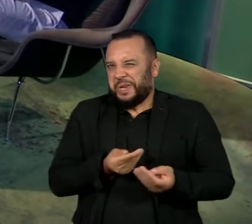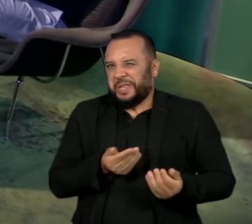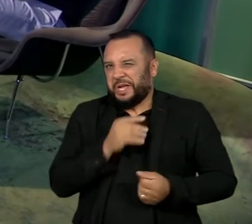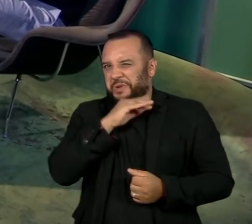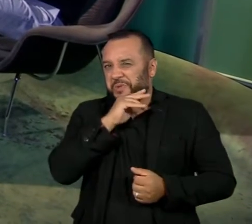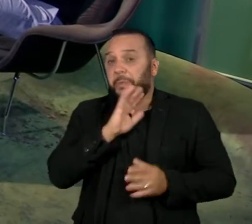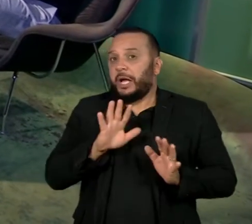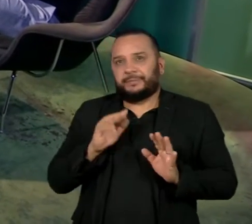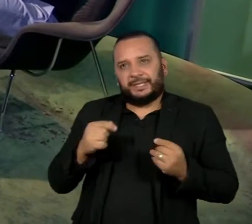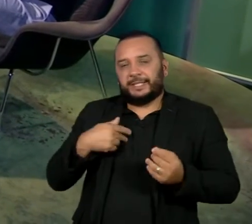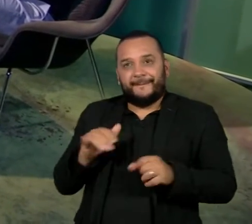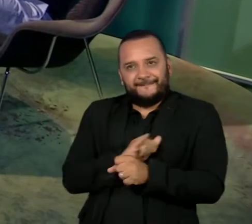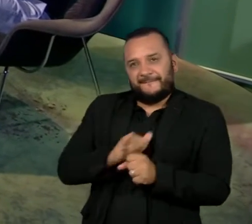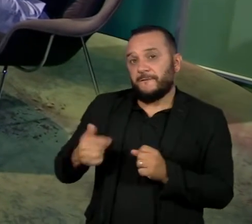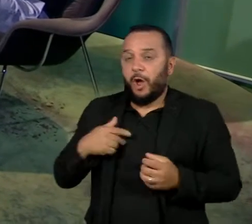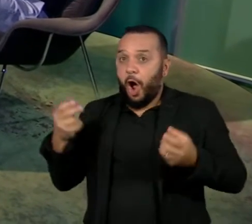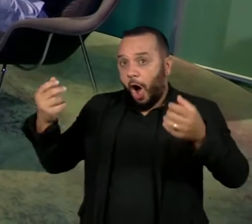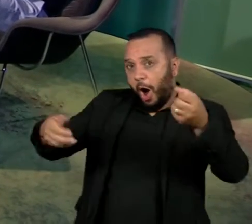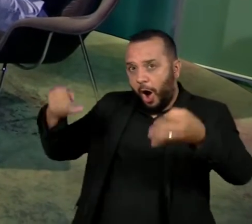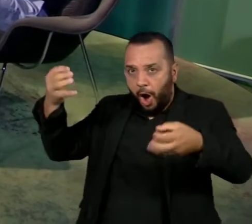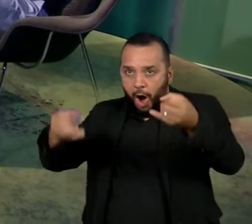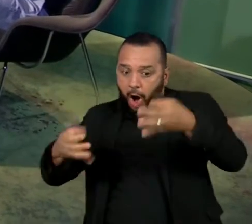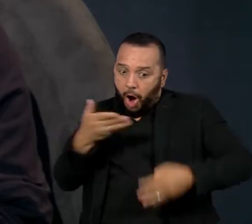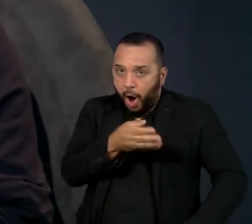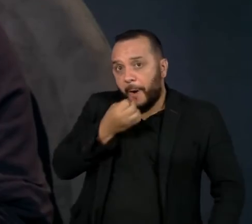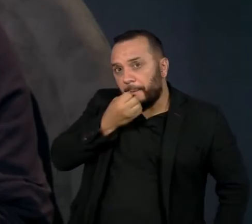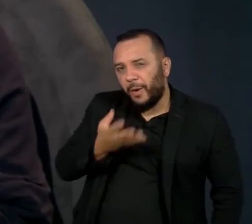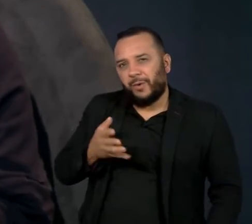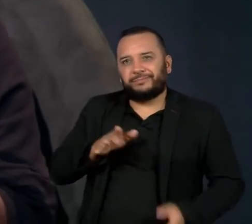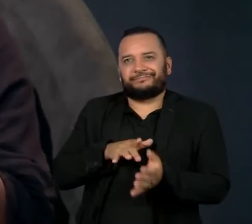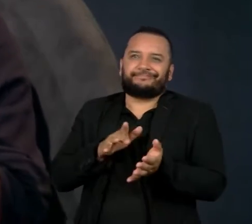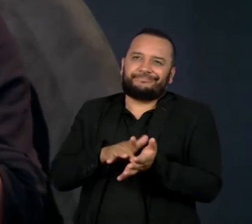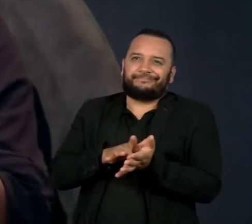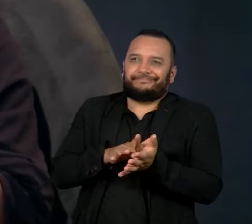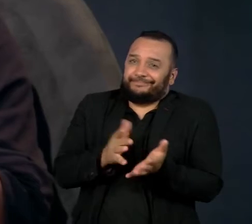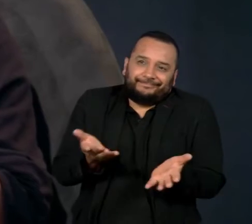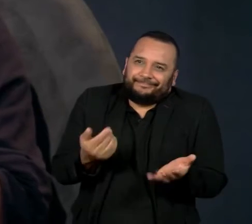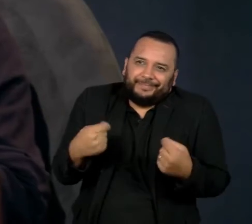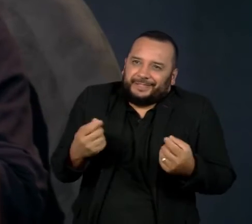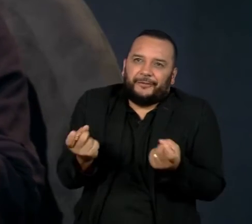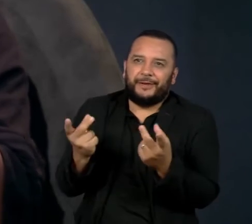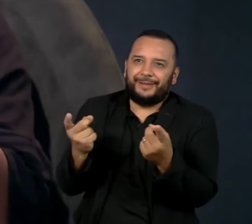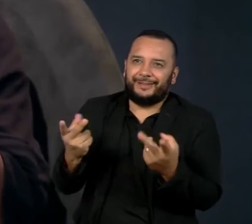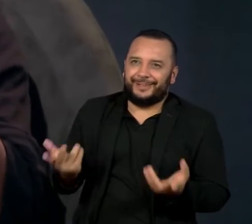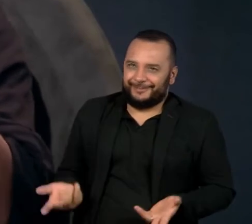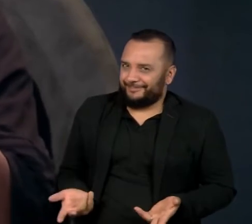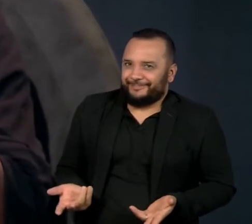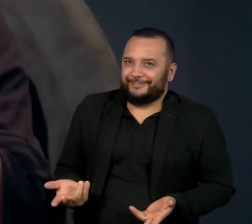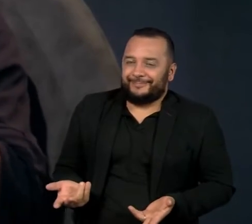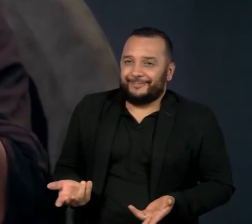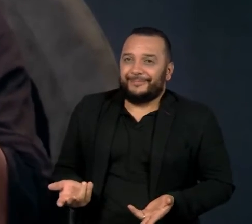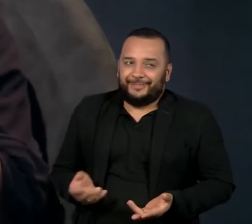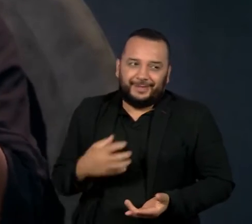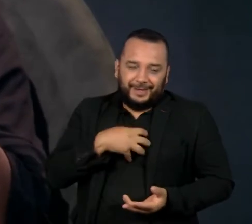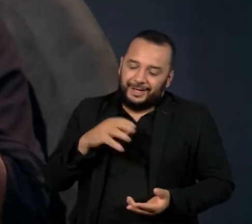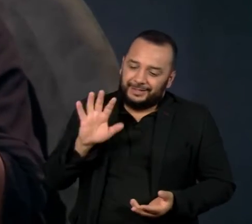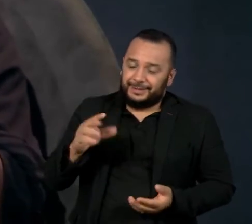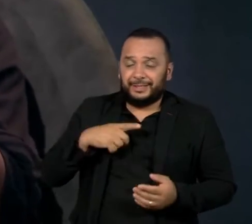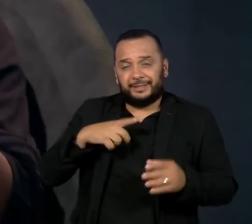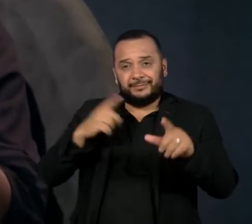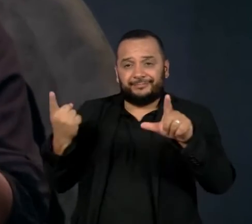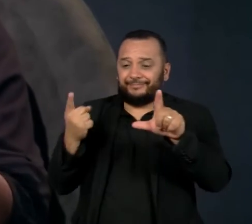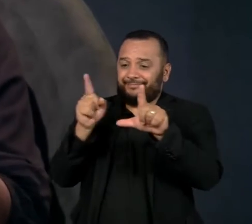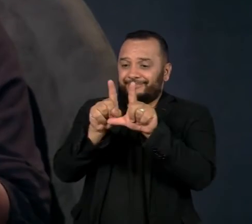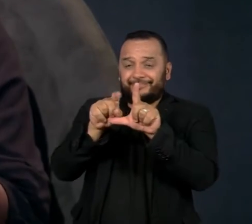mas você precisa vender, né? Então, eu acho que como a tendência é que essas páginas virem uma plataforma